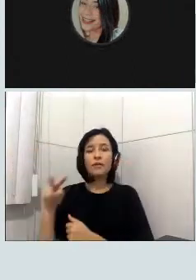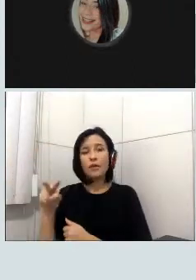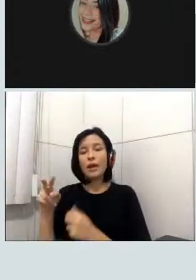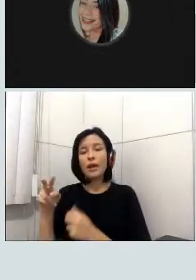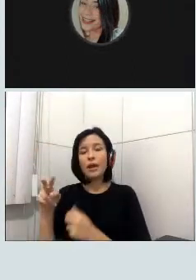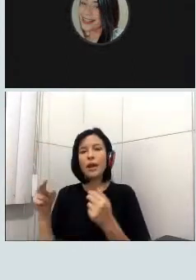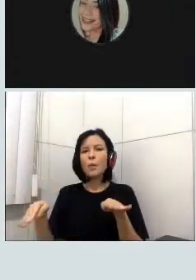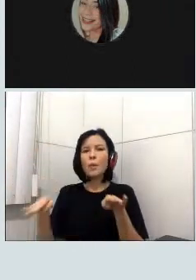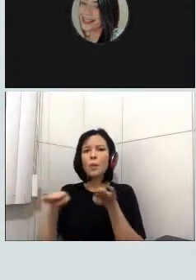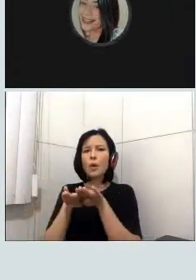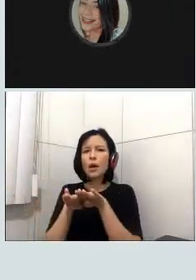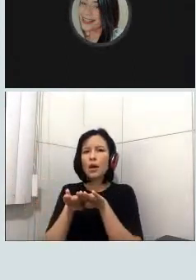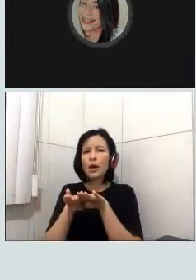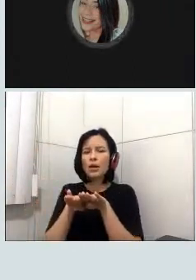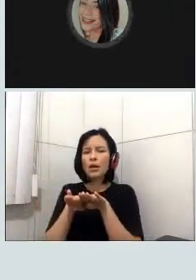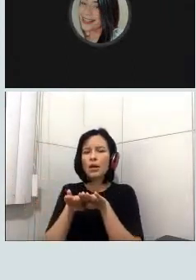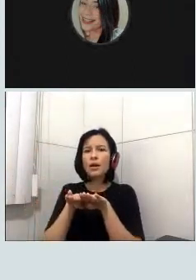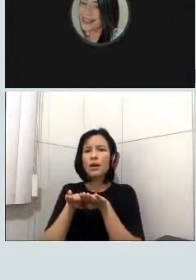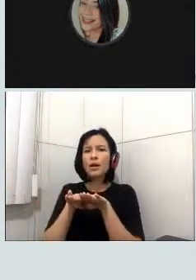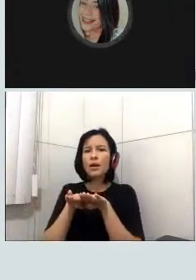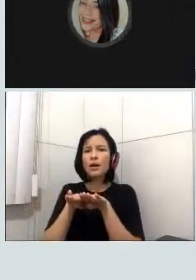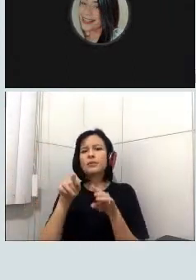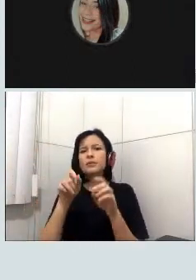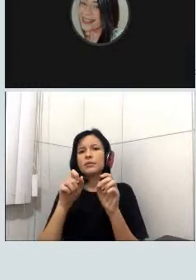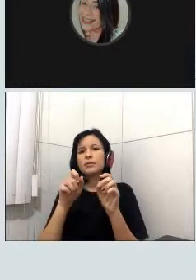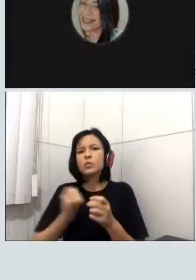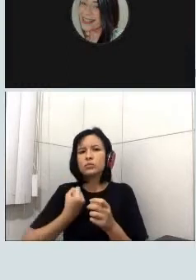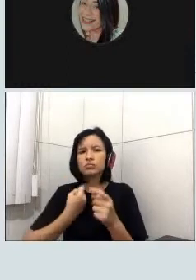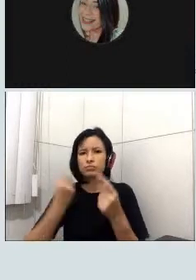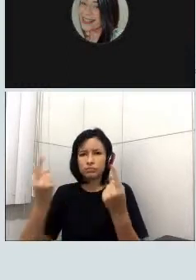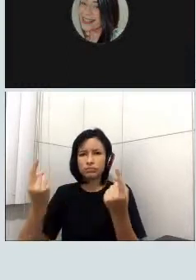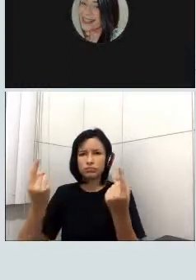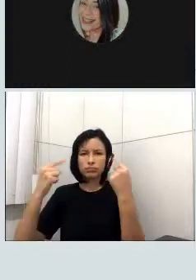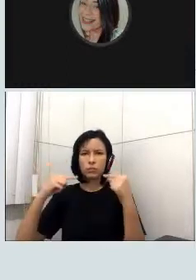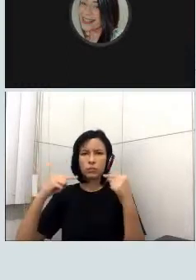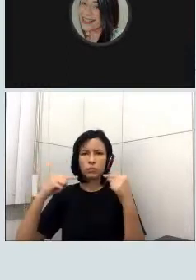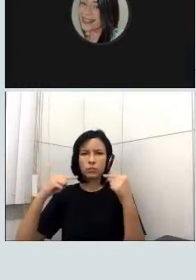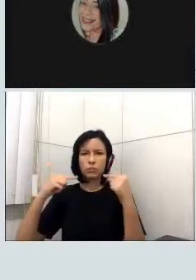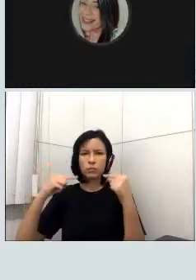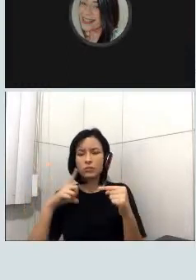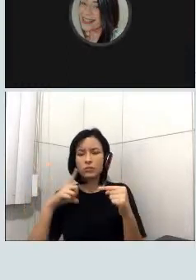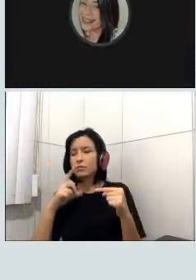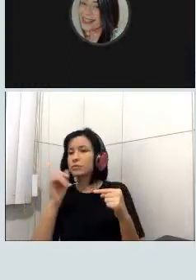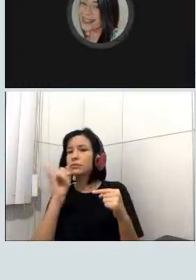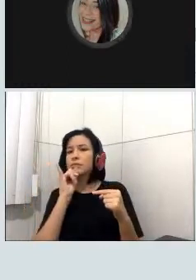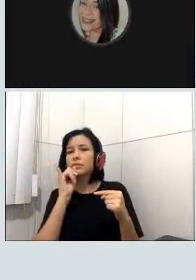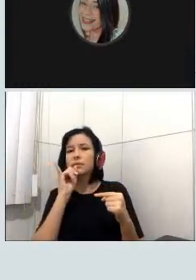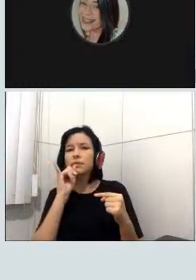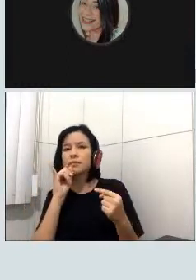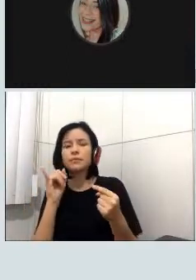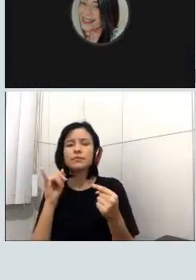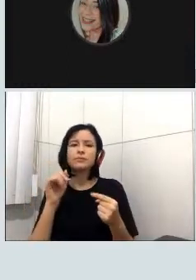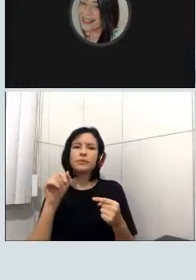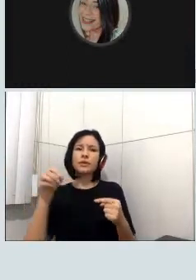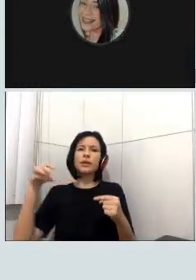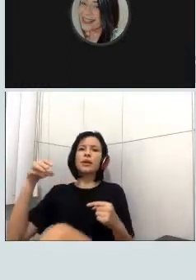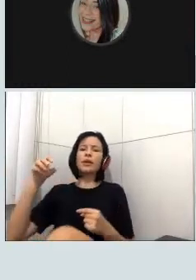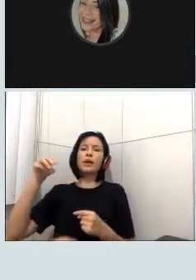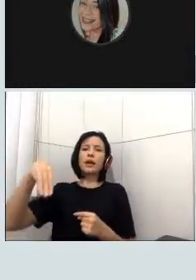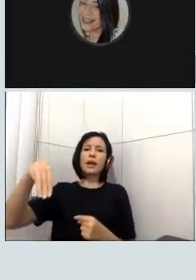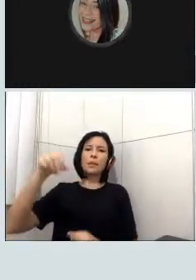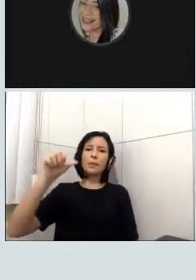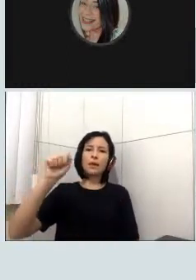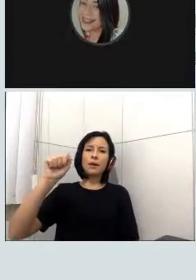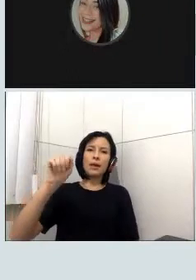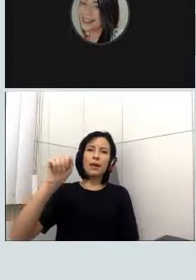da equação mais a outra parte da equação, ou seja, o MAB, o ponto médio AB igual